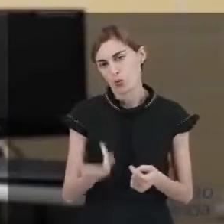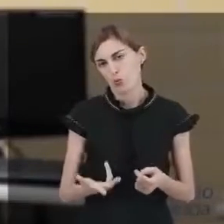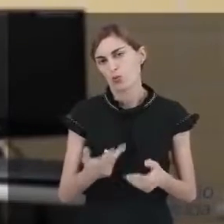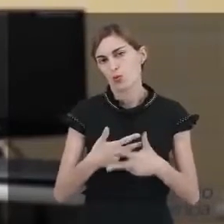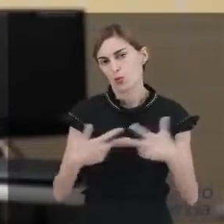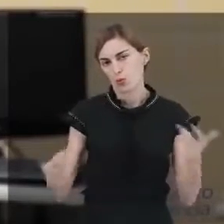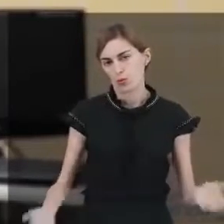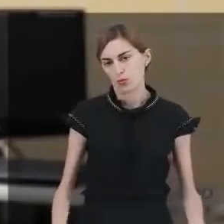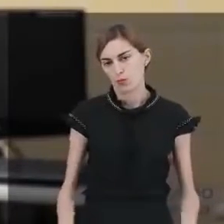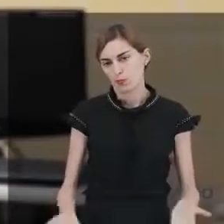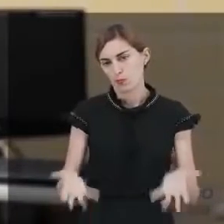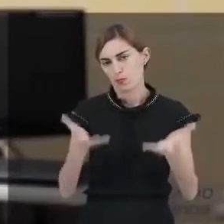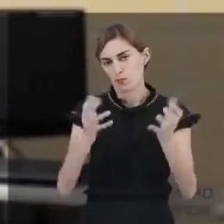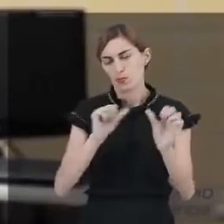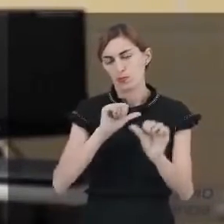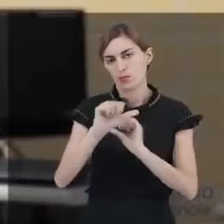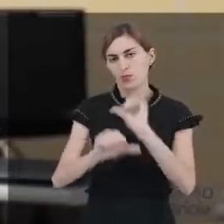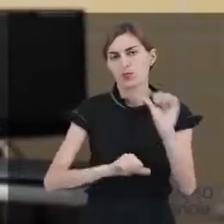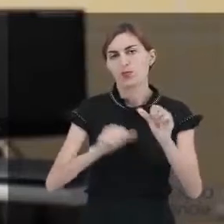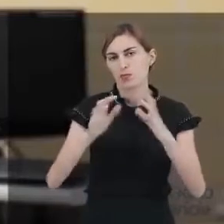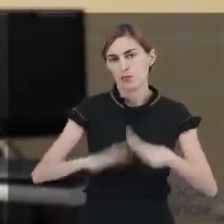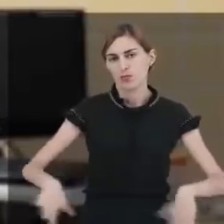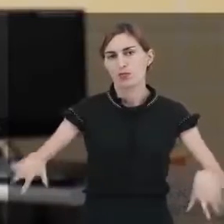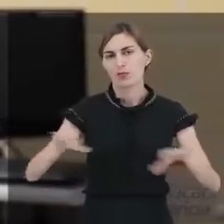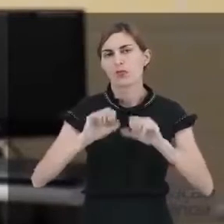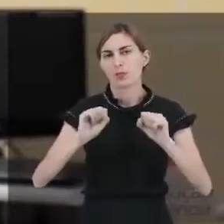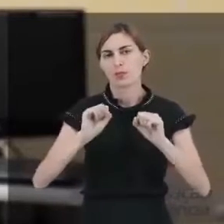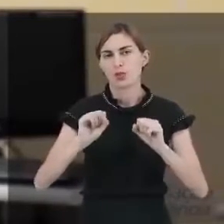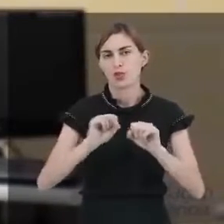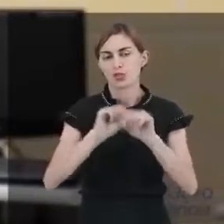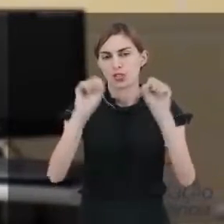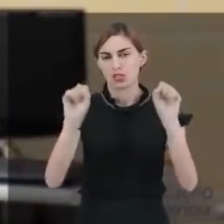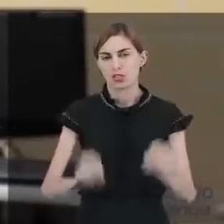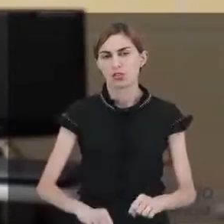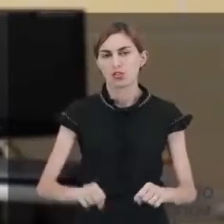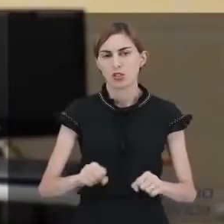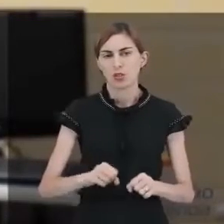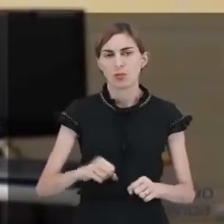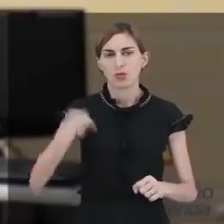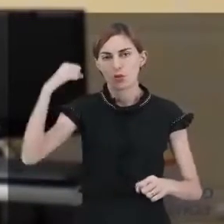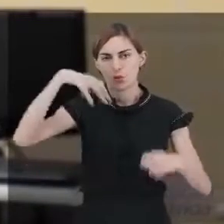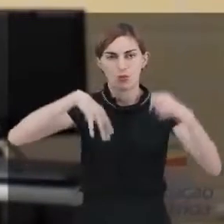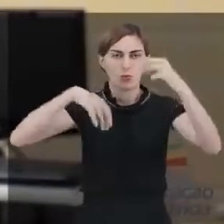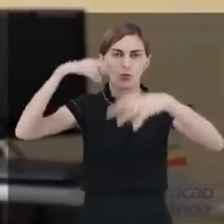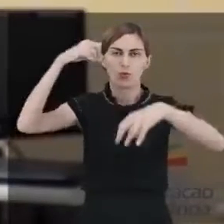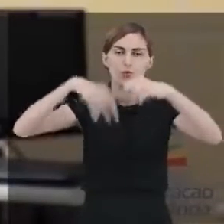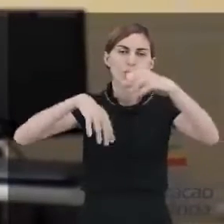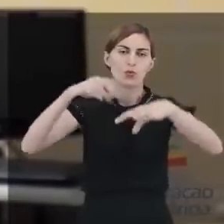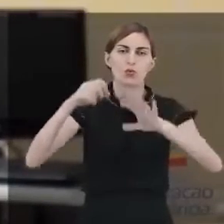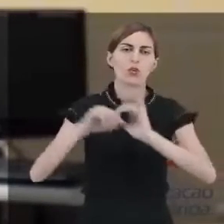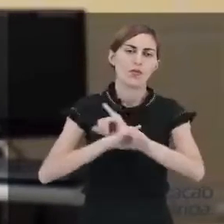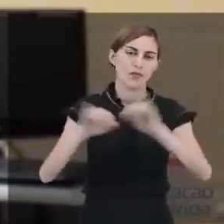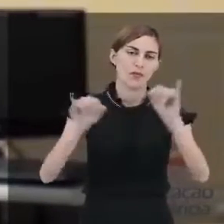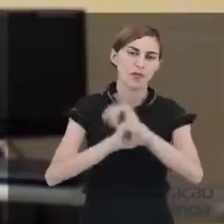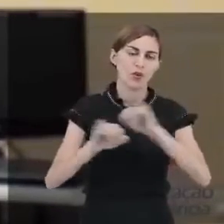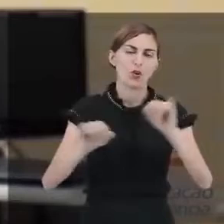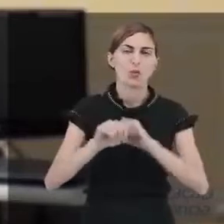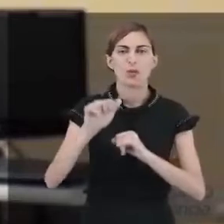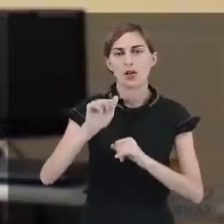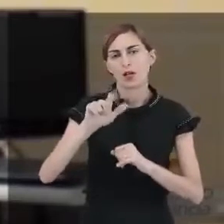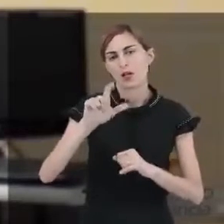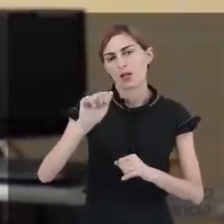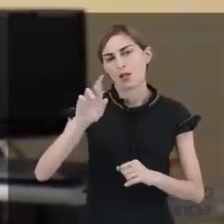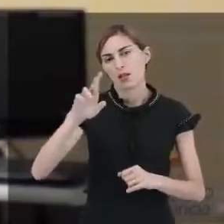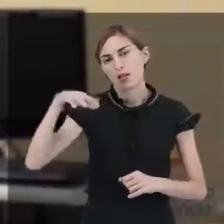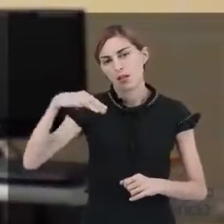coisa alterada, anormal no ambiente, poderá esse sistema detectar e, detectando, informar não só por alarme, como